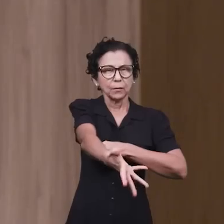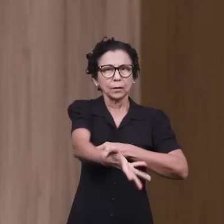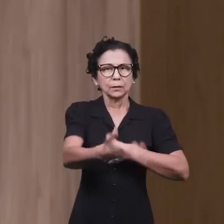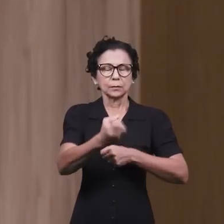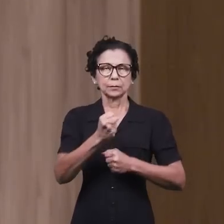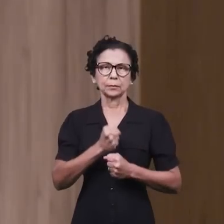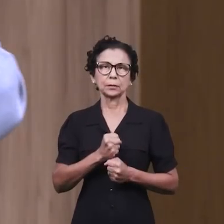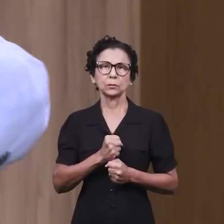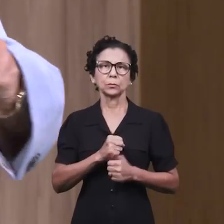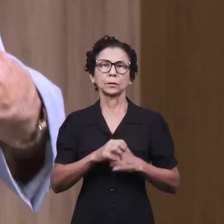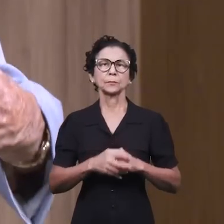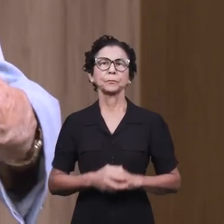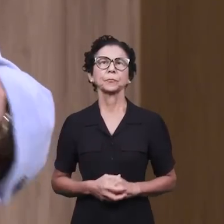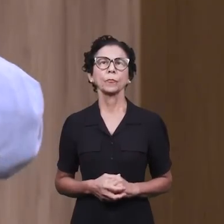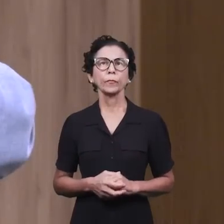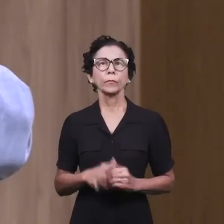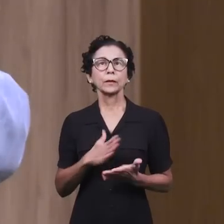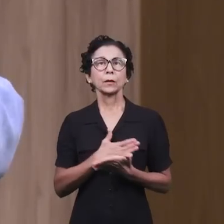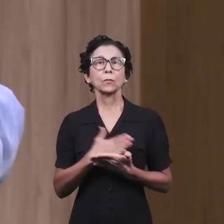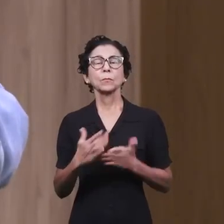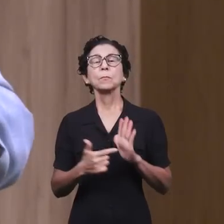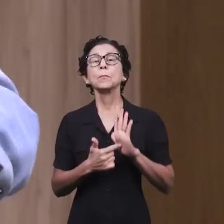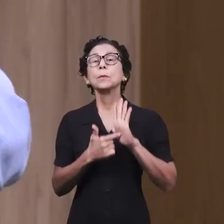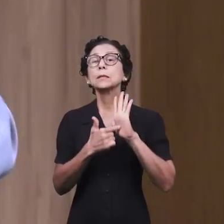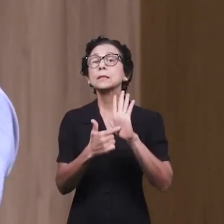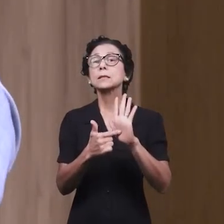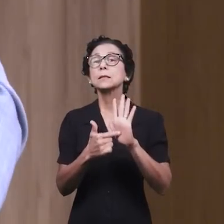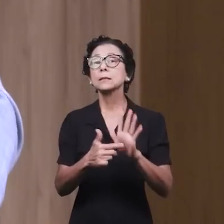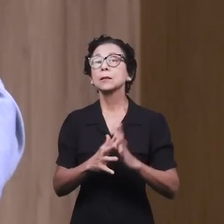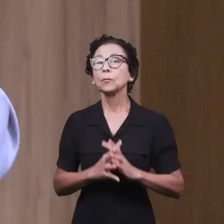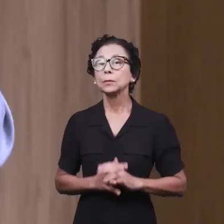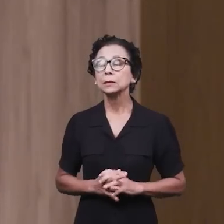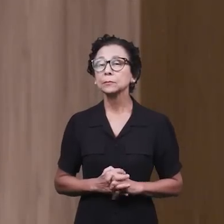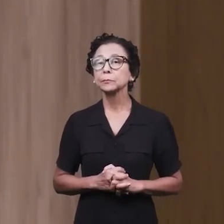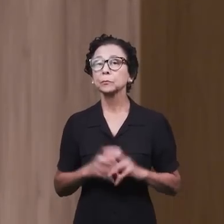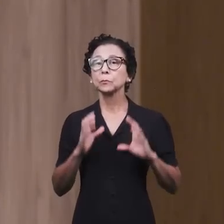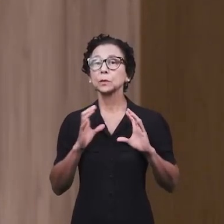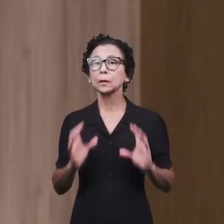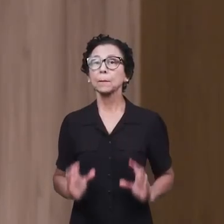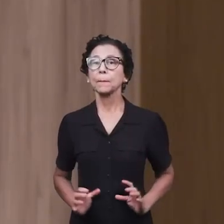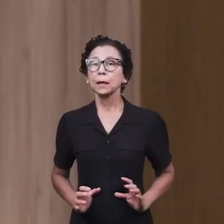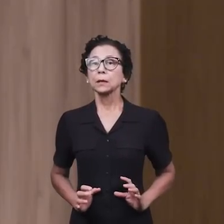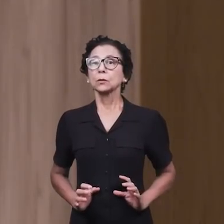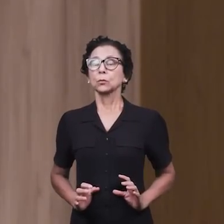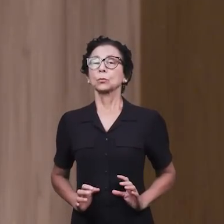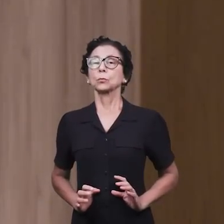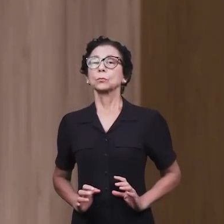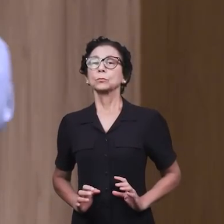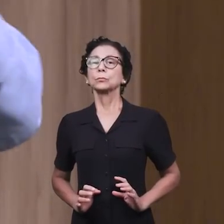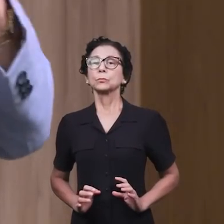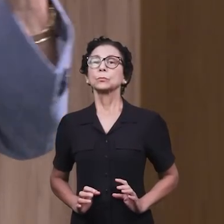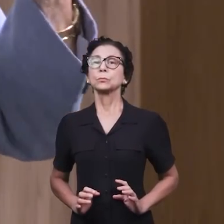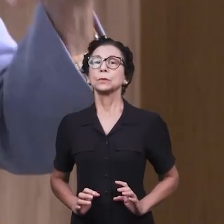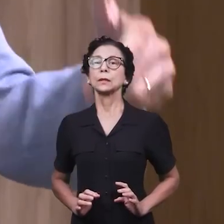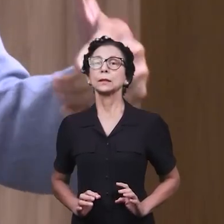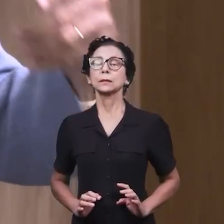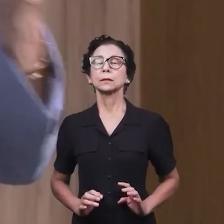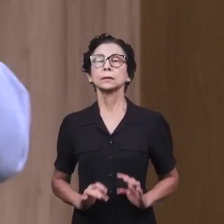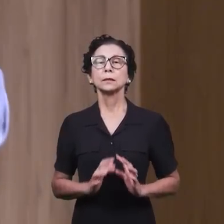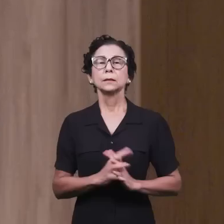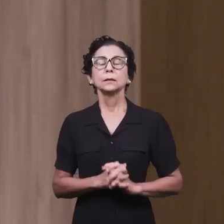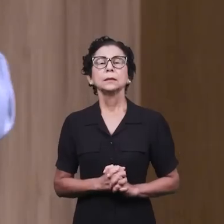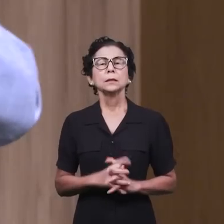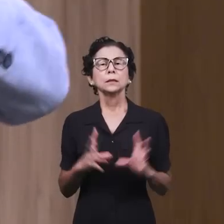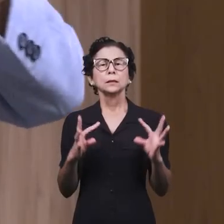semeador e à semeadura. Então ele começa a mostrar a posição do homem, não foi só